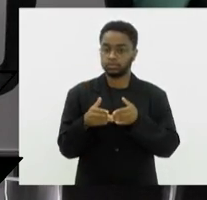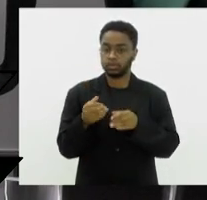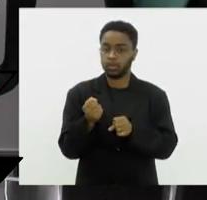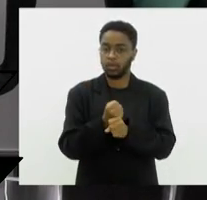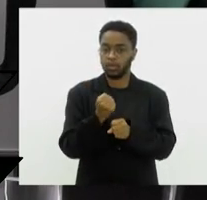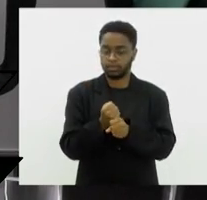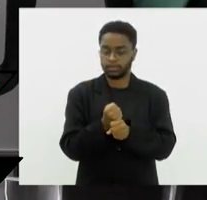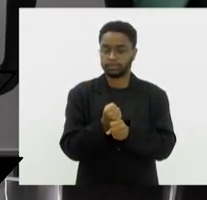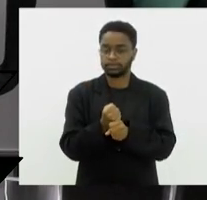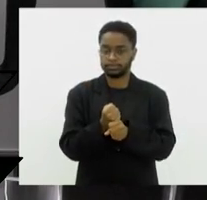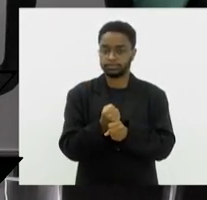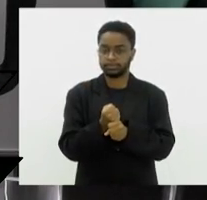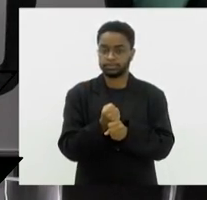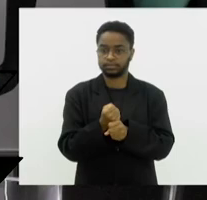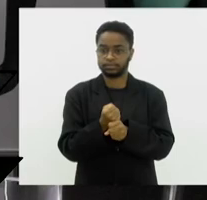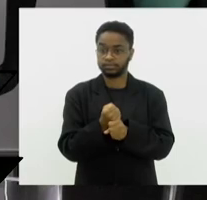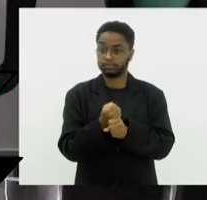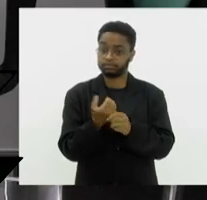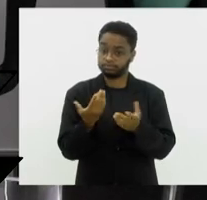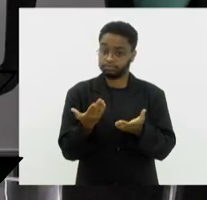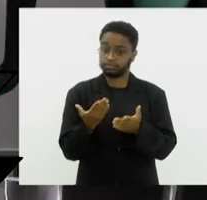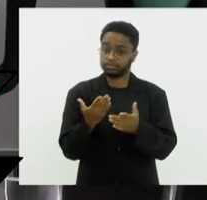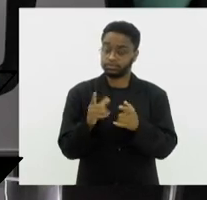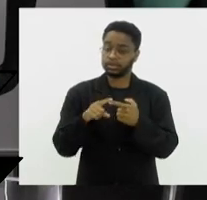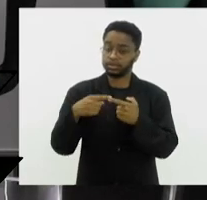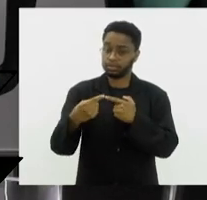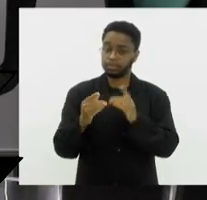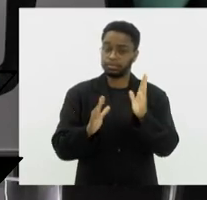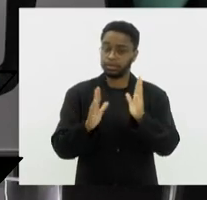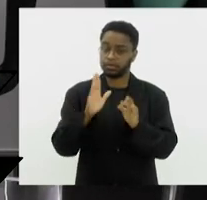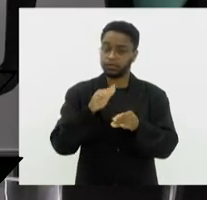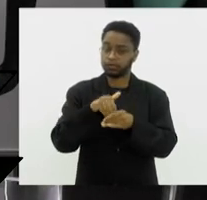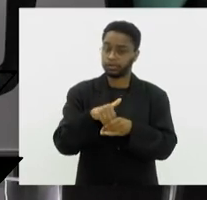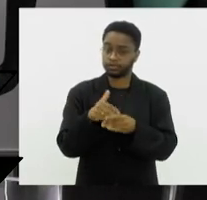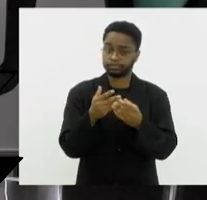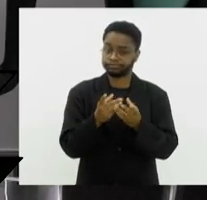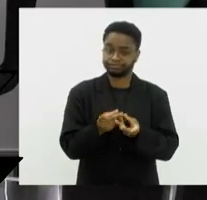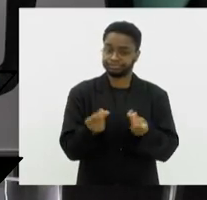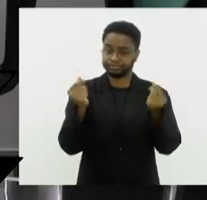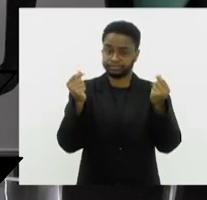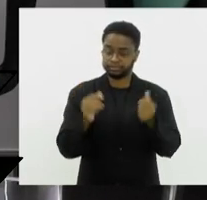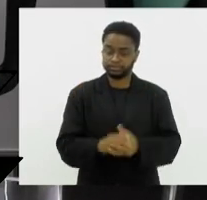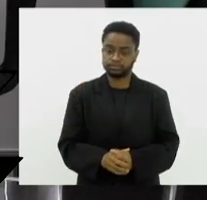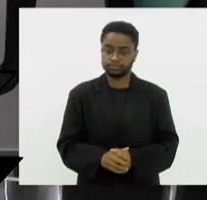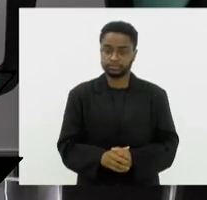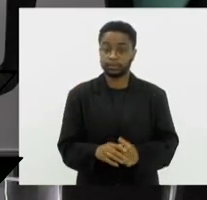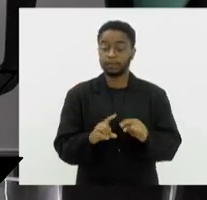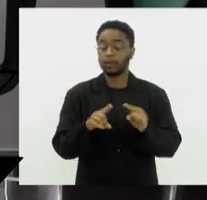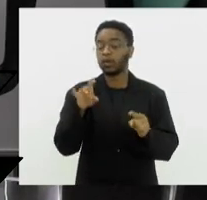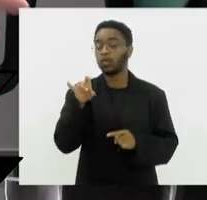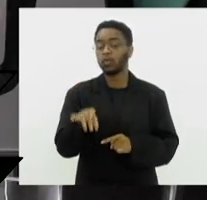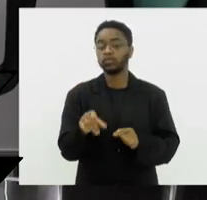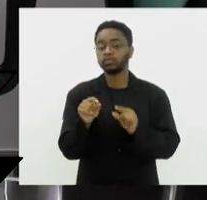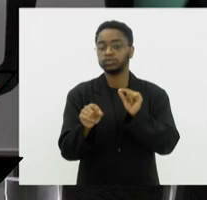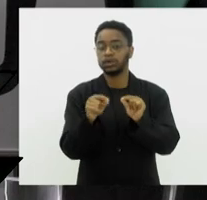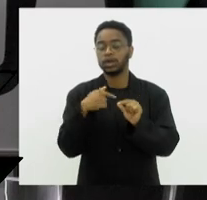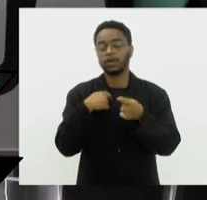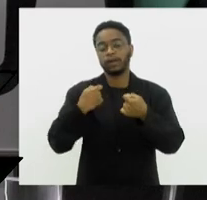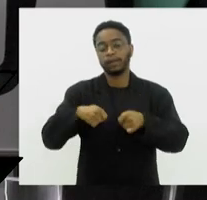obras. E passou as eleições. E, por último, tive que botar em